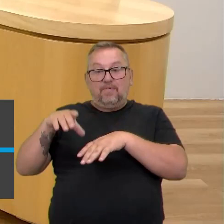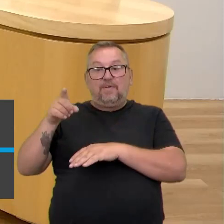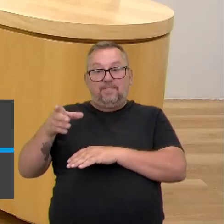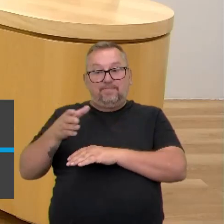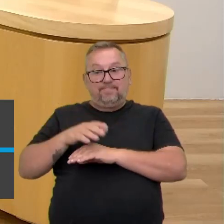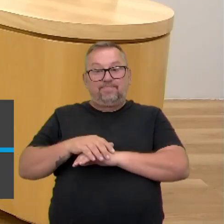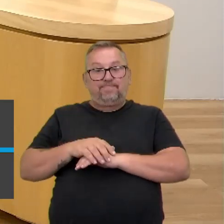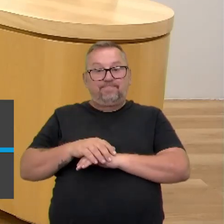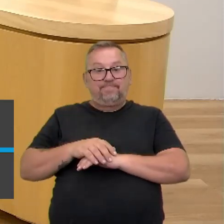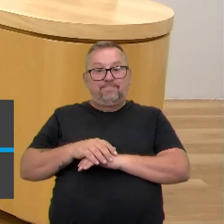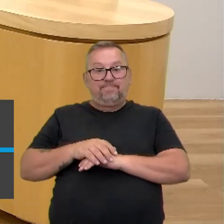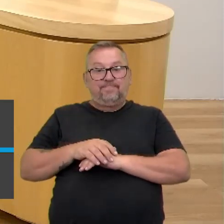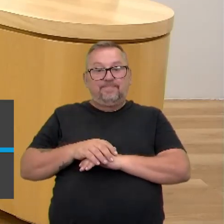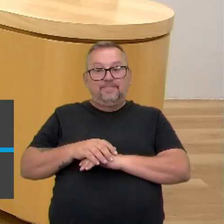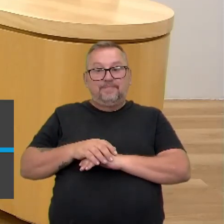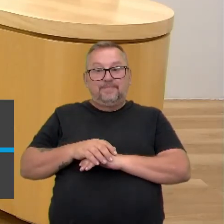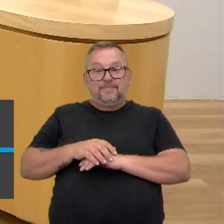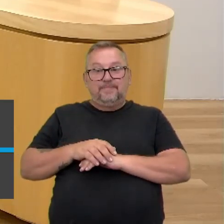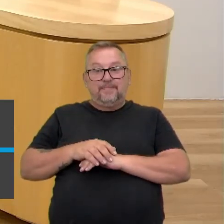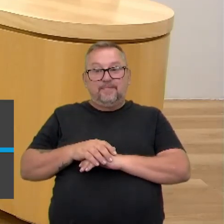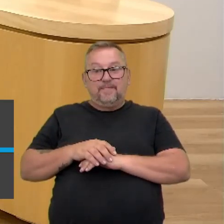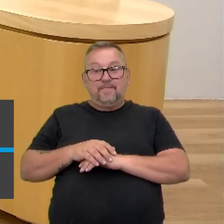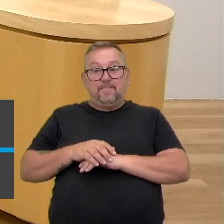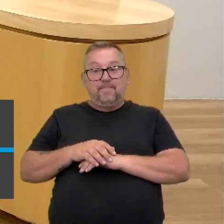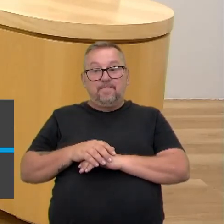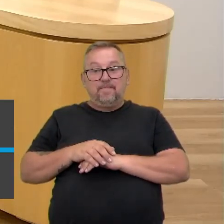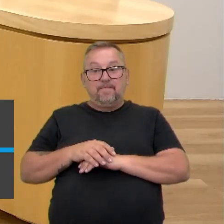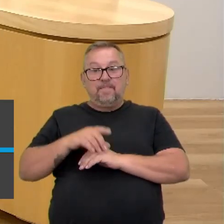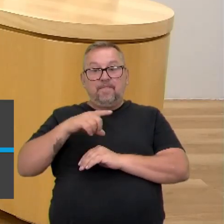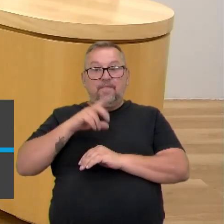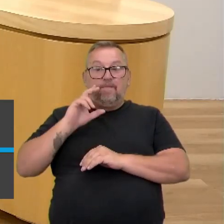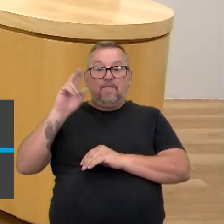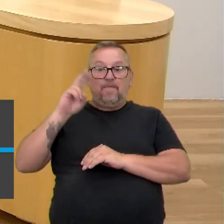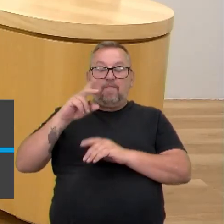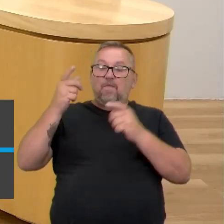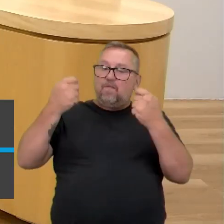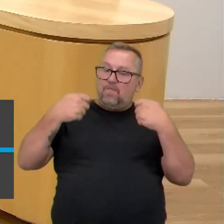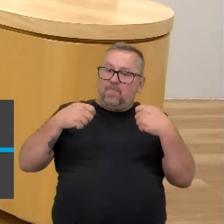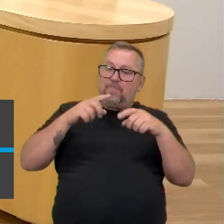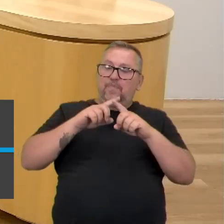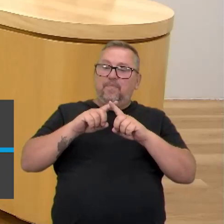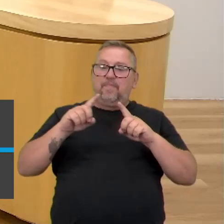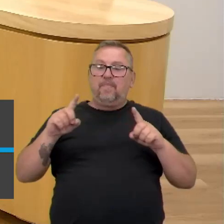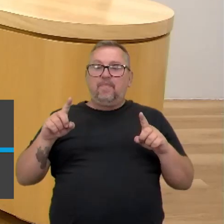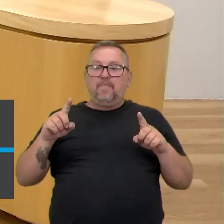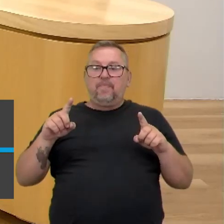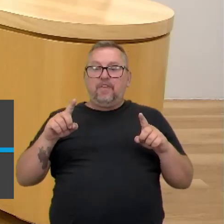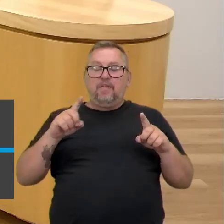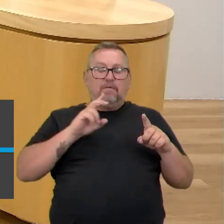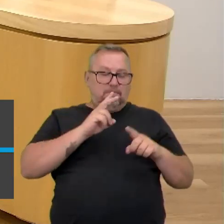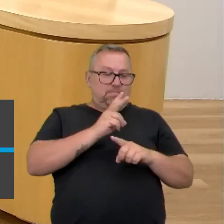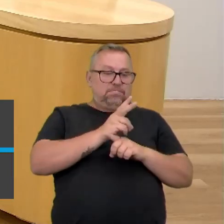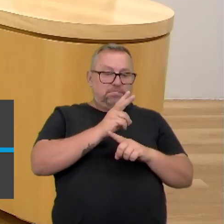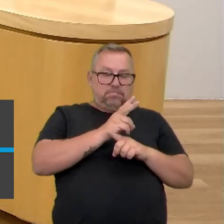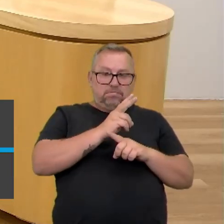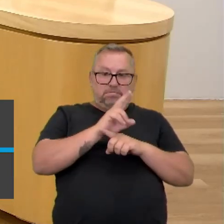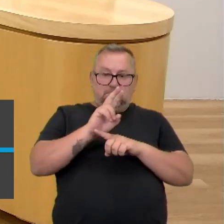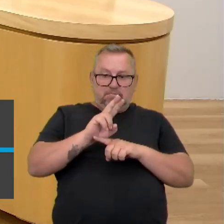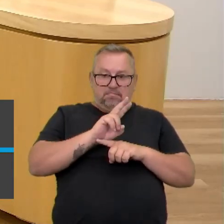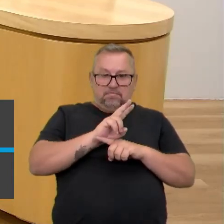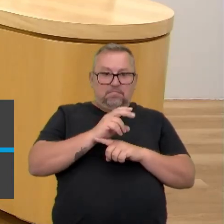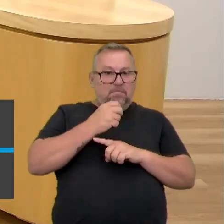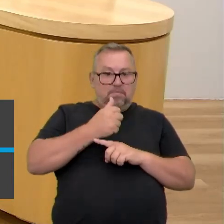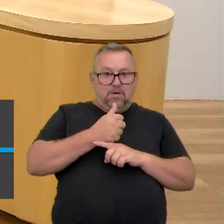bairro posteriormente, né? Claro, a não ser por uma necessidade, mas assim, você vai manter esse bairro